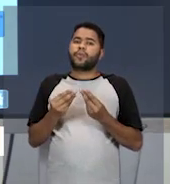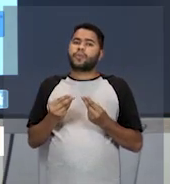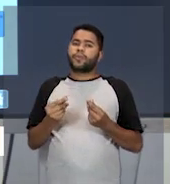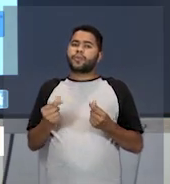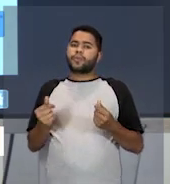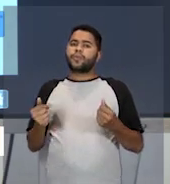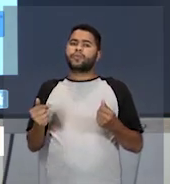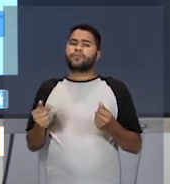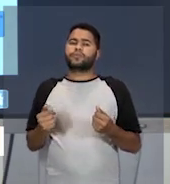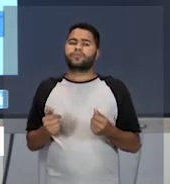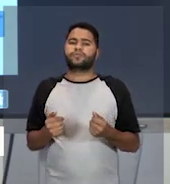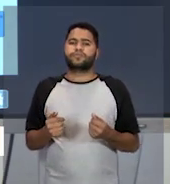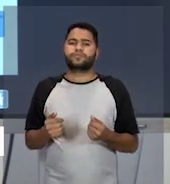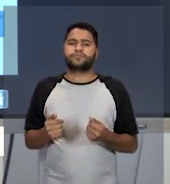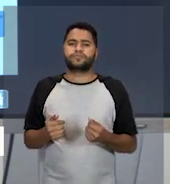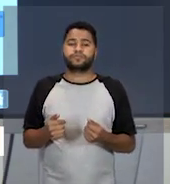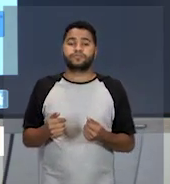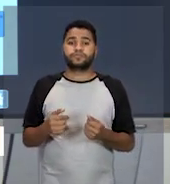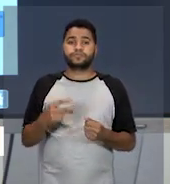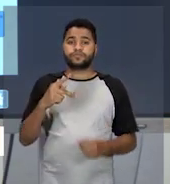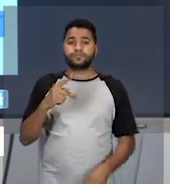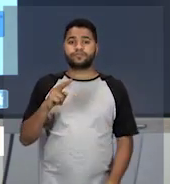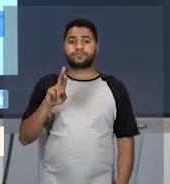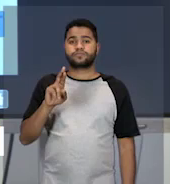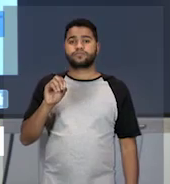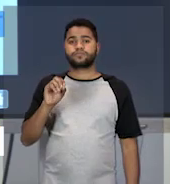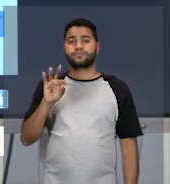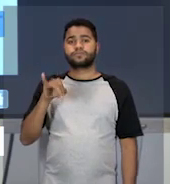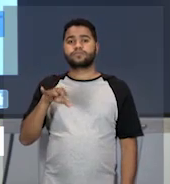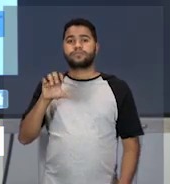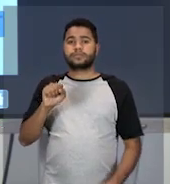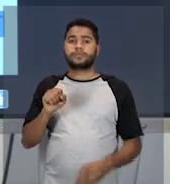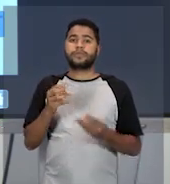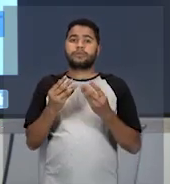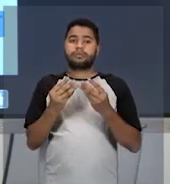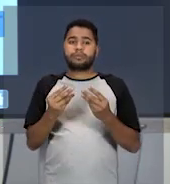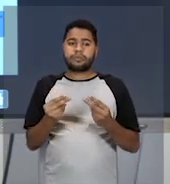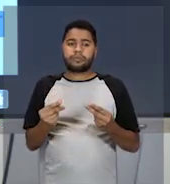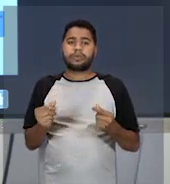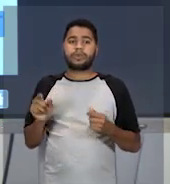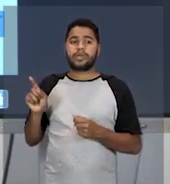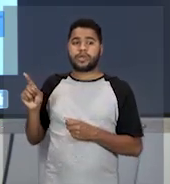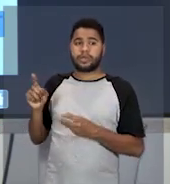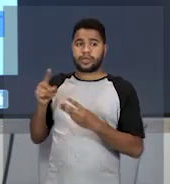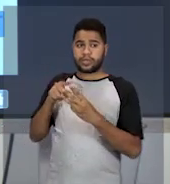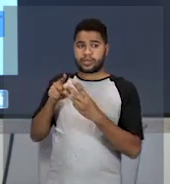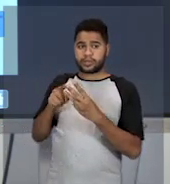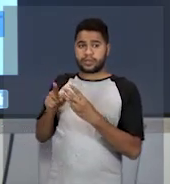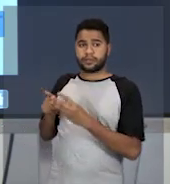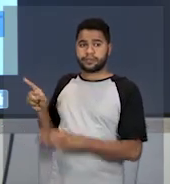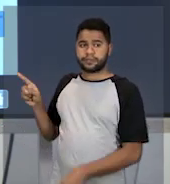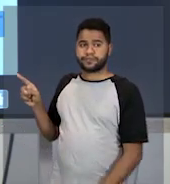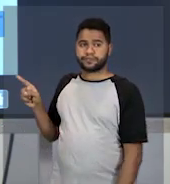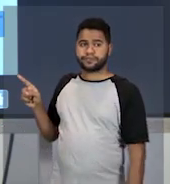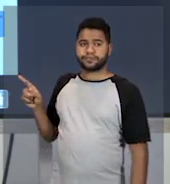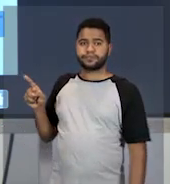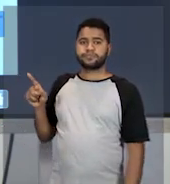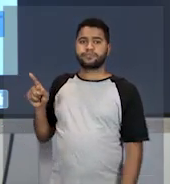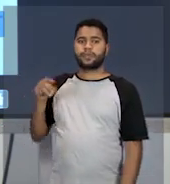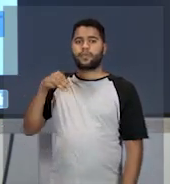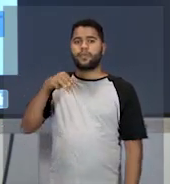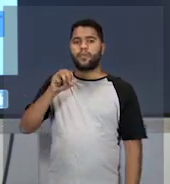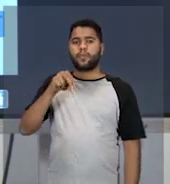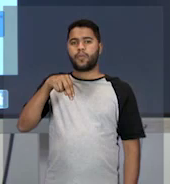graxos e glicerol. As proteínas quebradas em aminoácidos. Então, esses 3 aqui, ó, monossacarídeos, né?